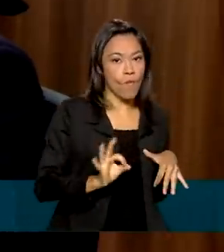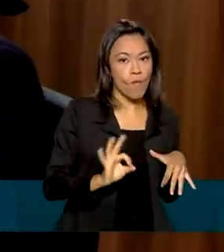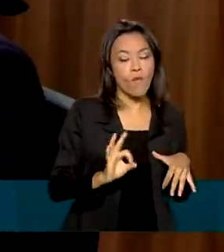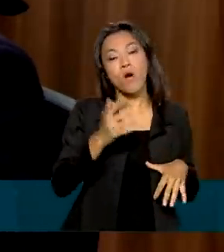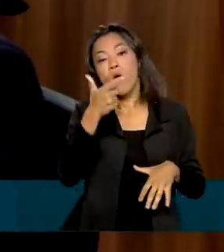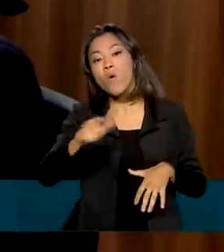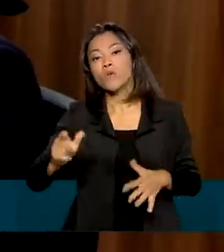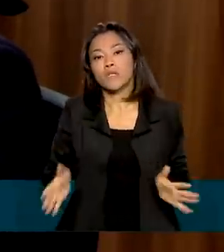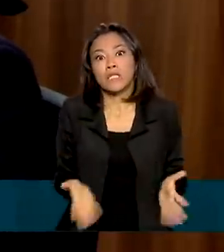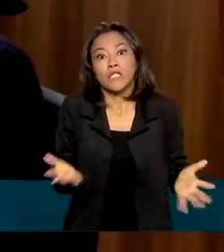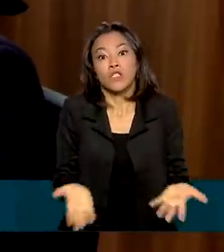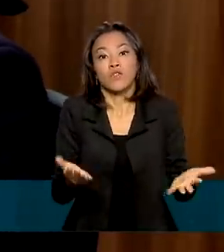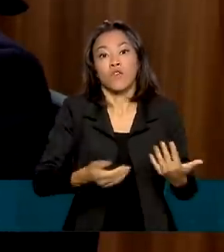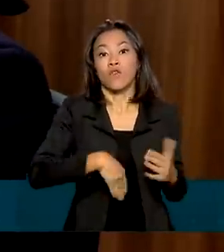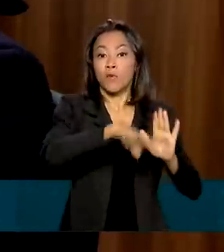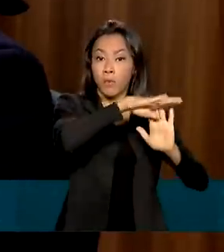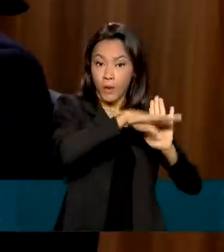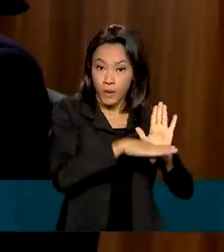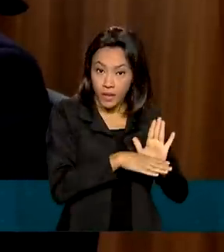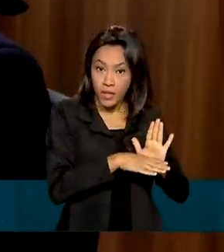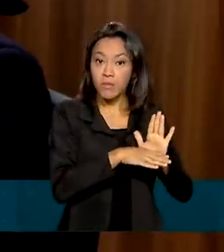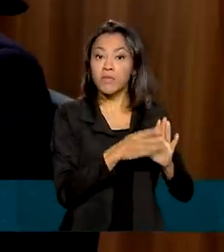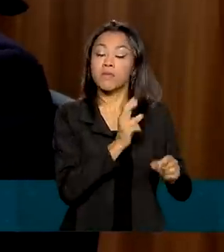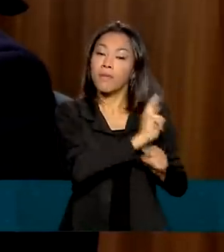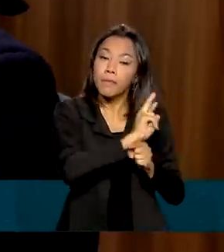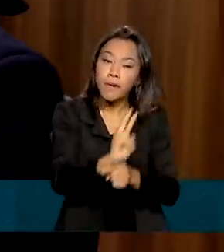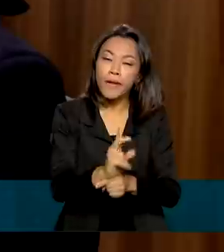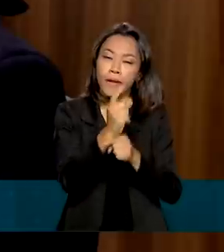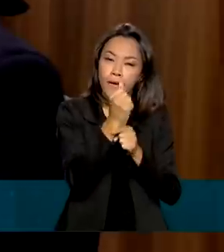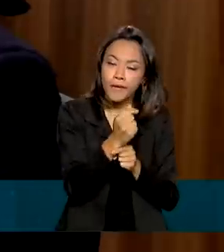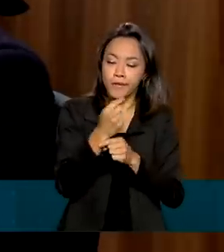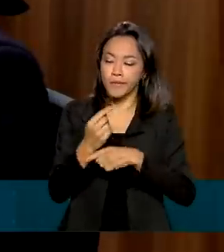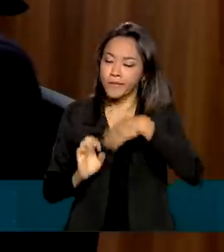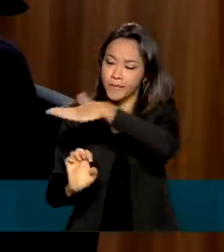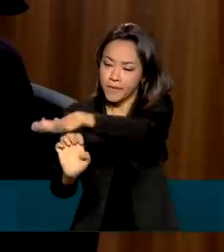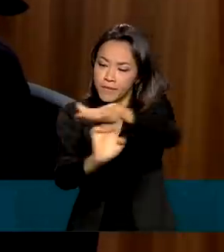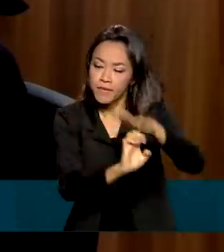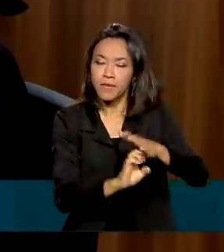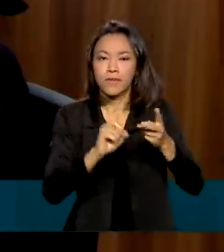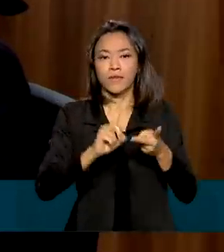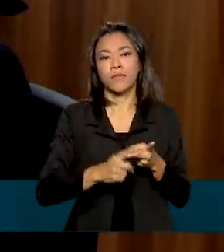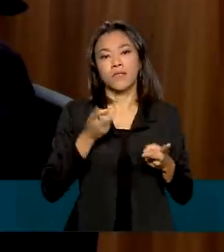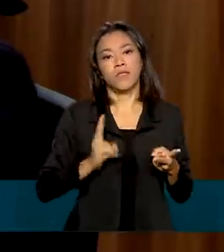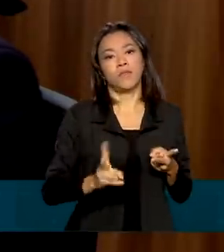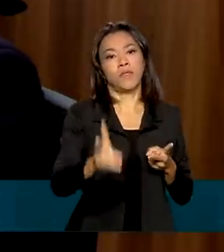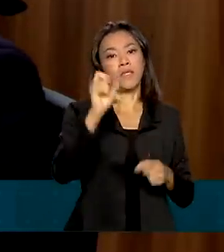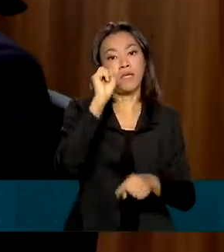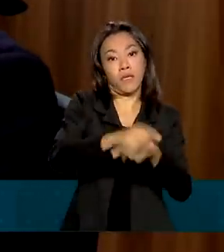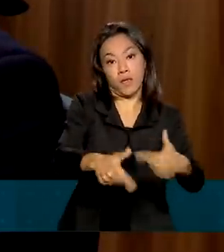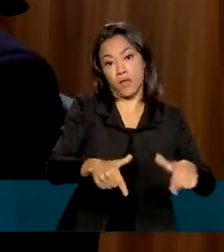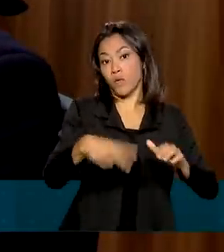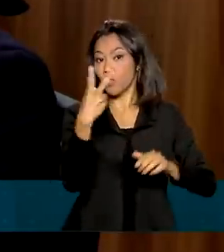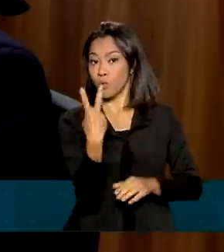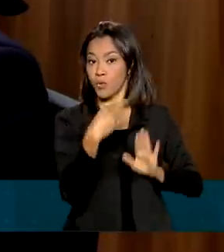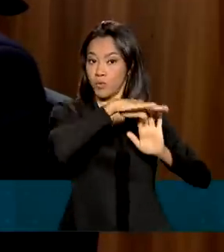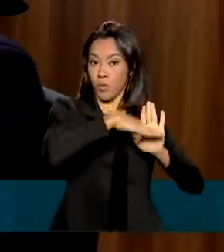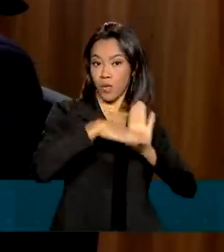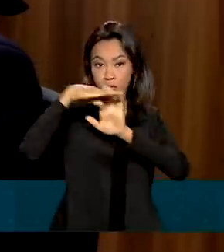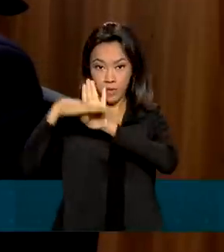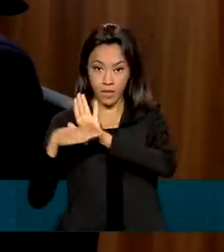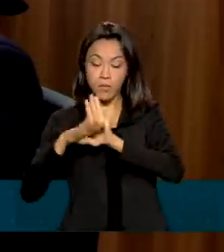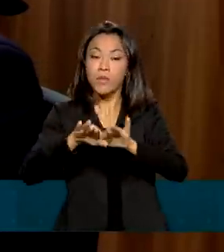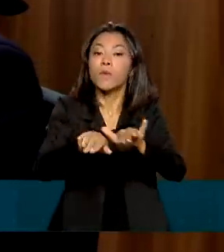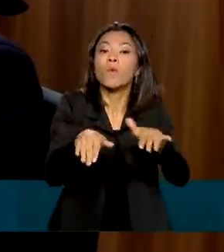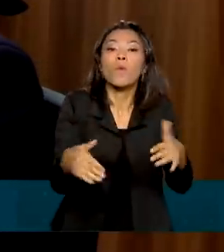foram os programas para oferecer crédito à Micro e Pequenas o e garantir a manutenção de empregos o pronamp e o bem